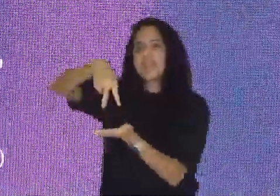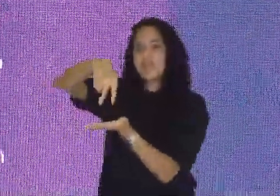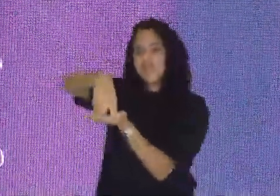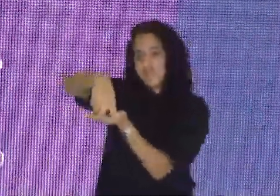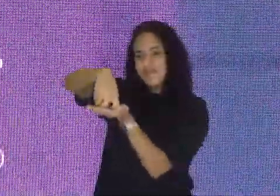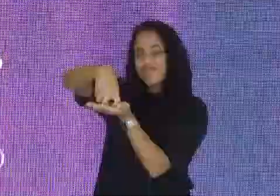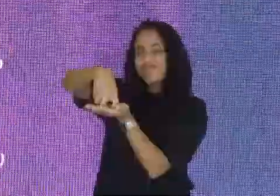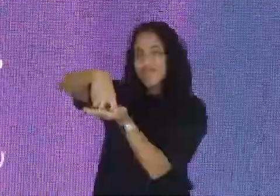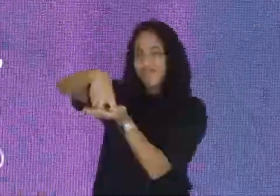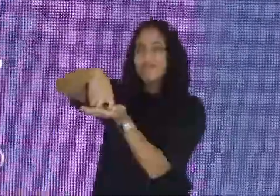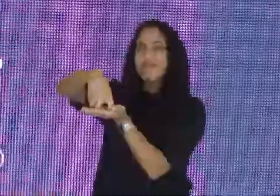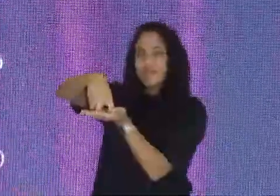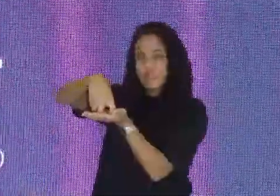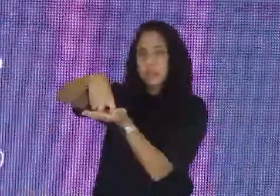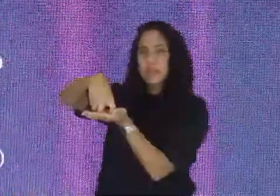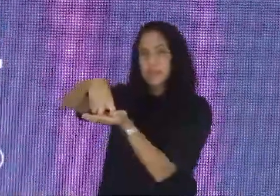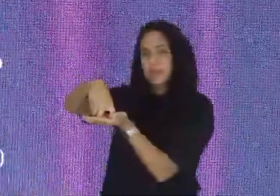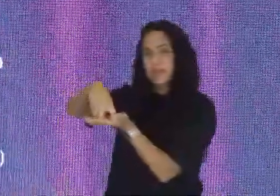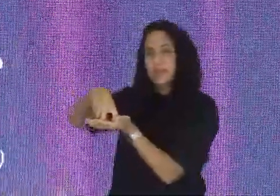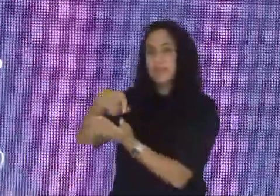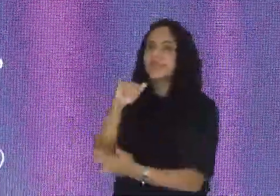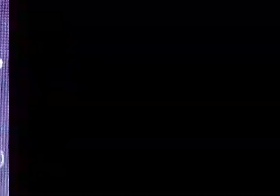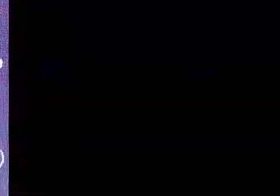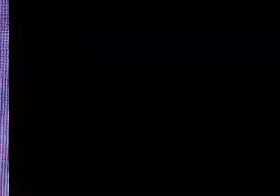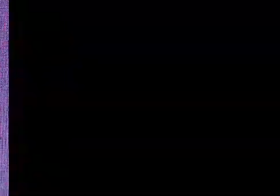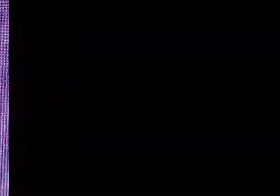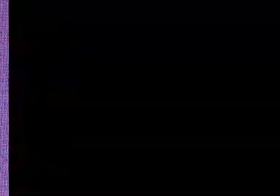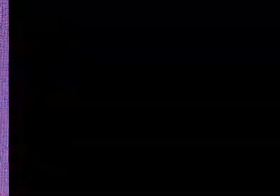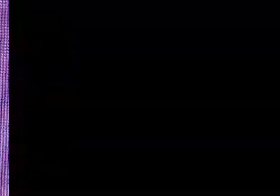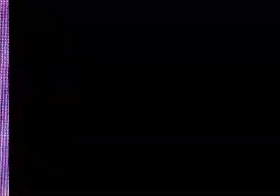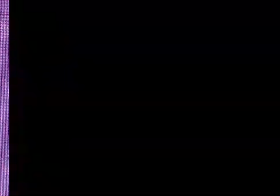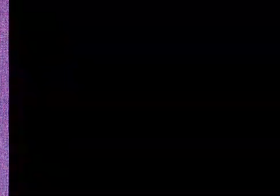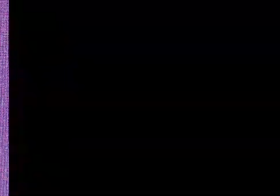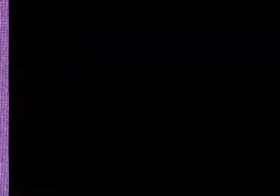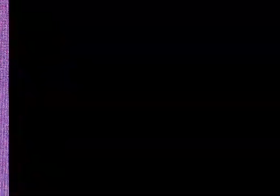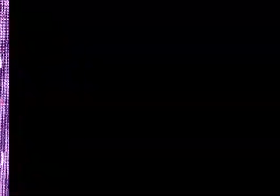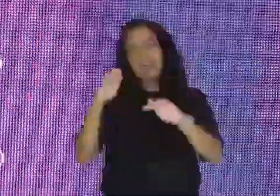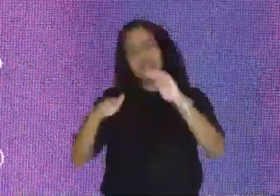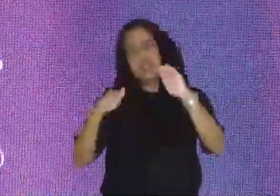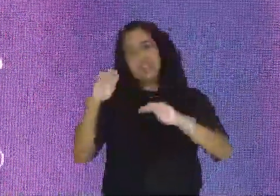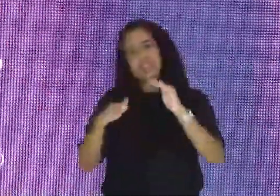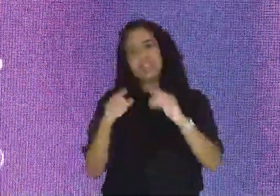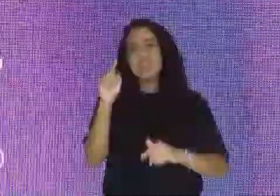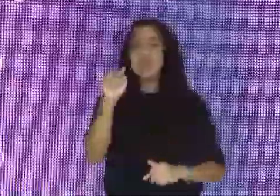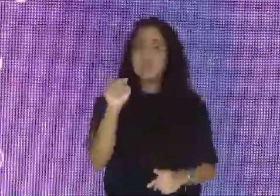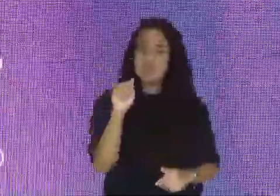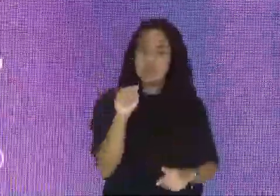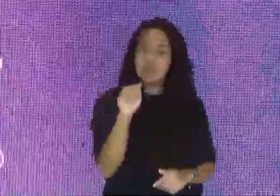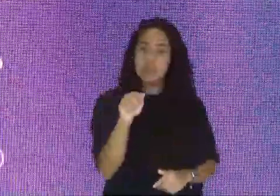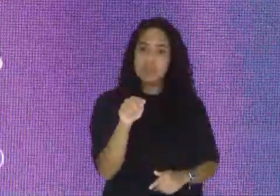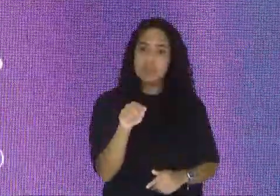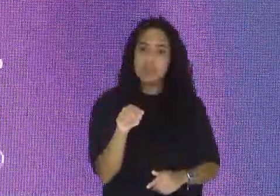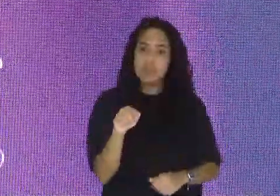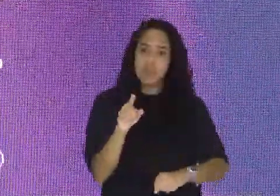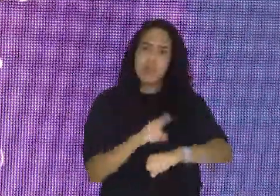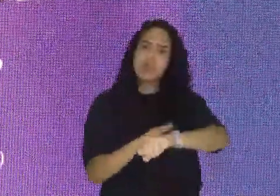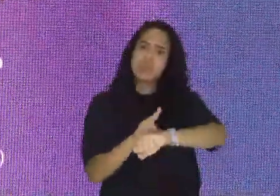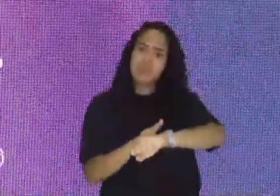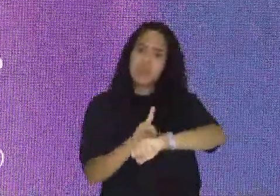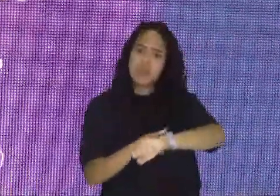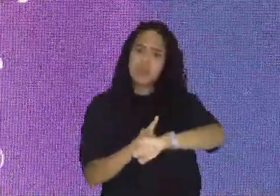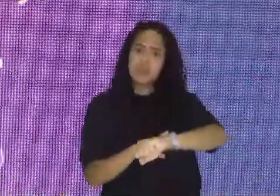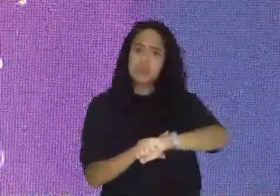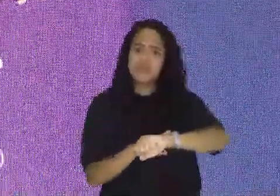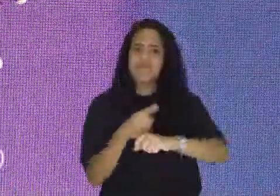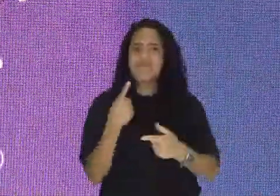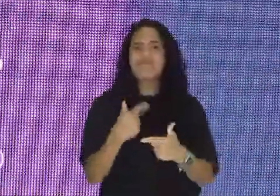dizer, meu irmão, talvez você esteja aqui neste lugar, você chegou neste lugar com o seu céu meio chuvoso, com o seu céu